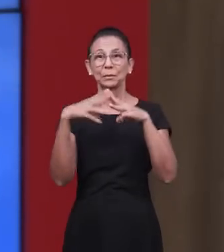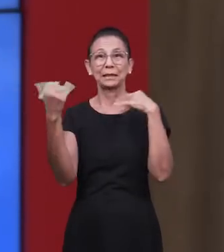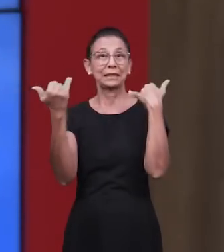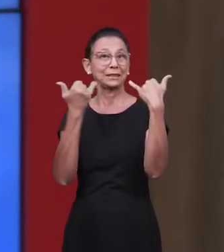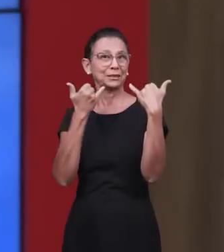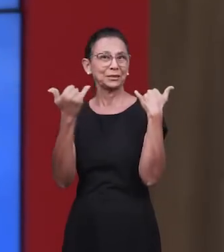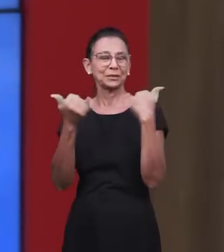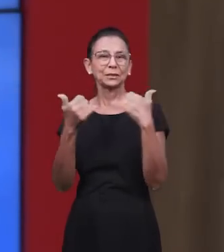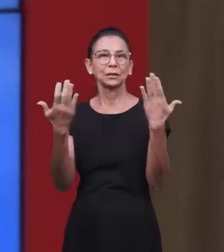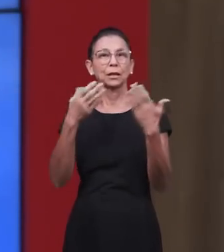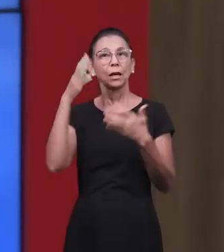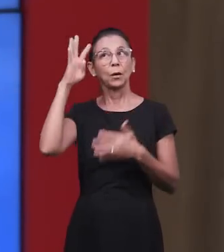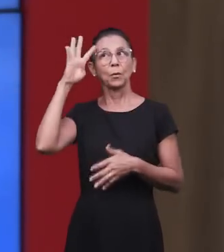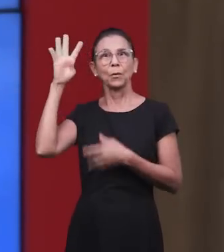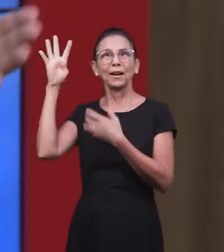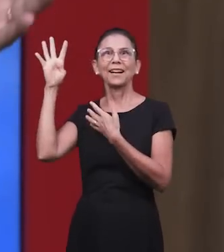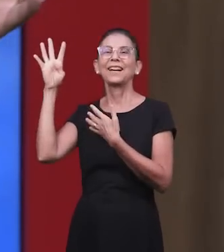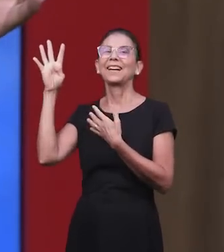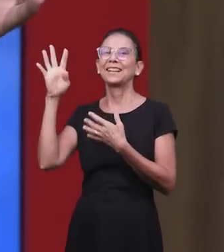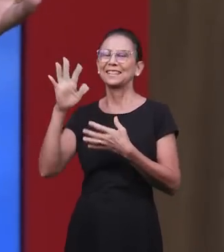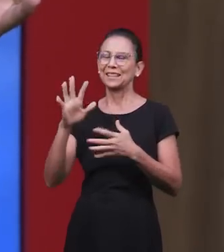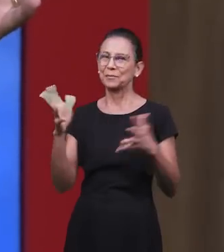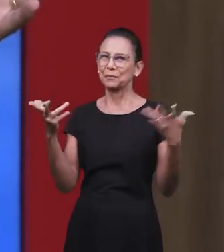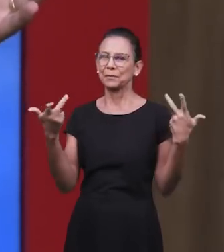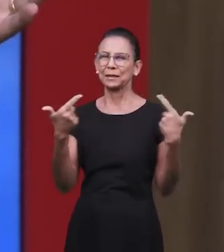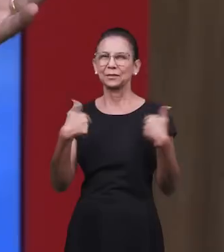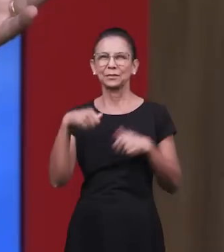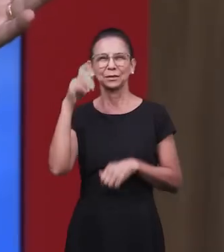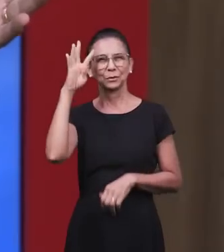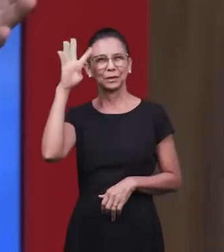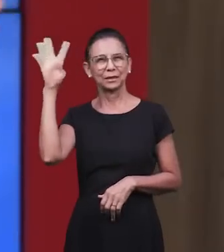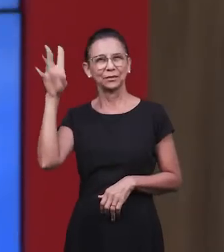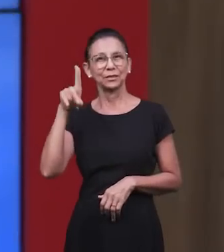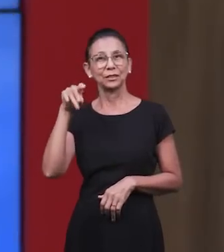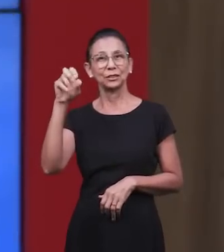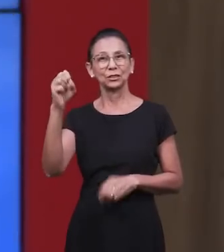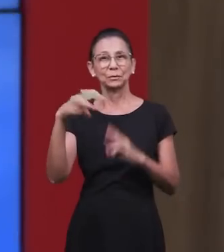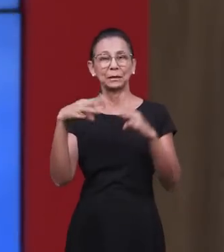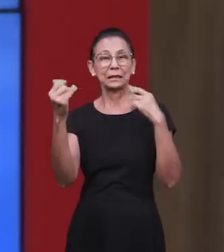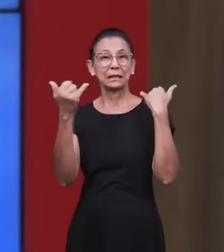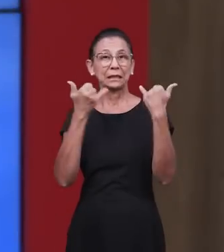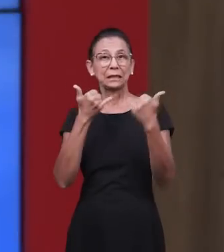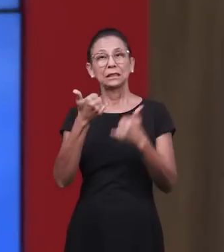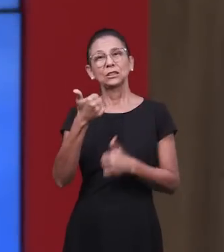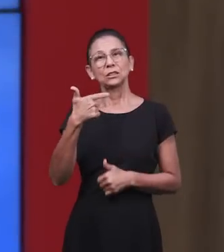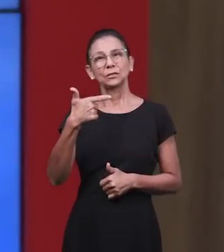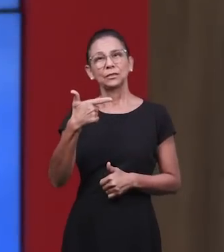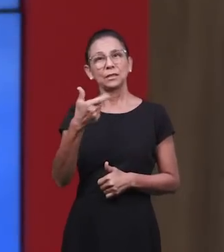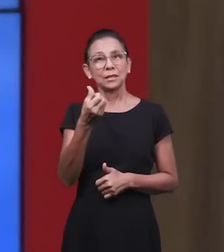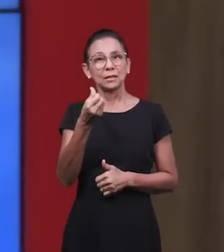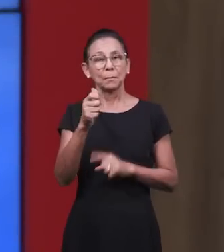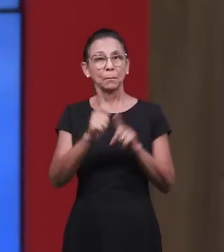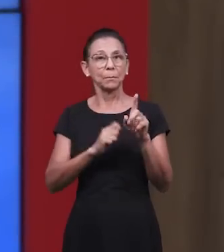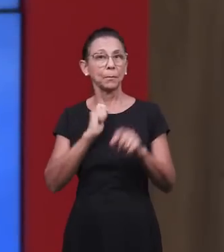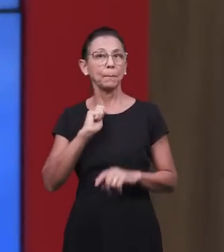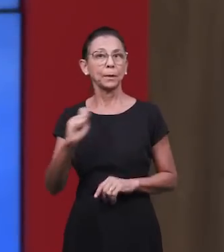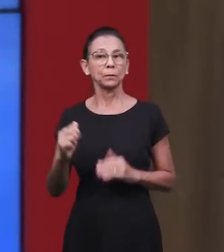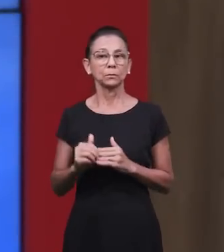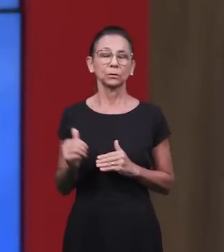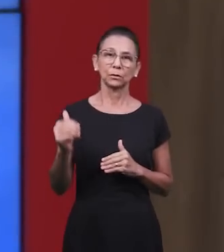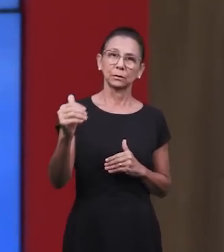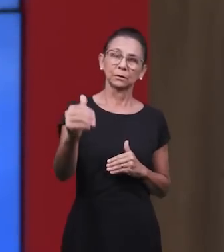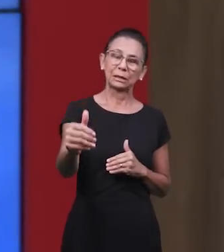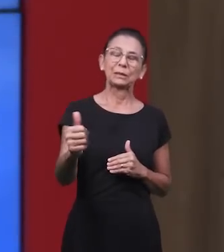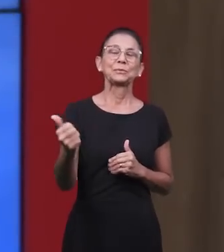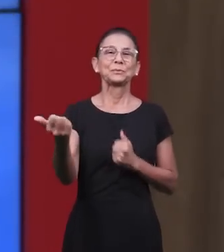Manaí News. Hoje é quarta-feira, oh que maravilha, quarta-feira! E hoje é dia de Manaí News, dia 26 de abril. E a partir de